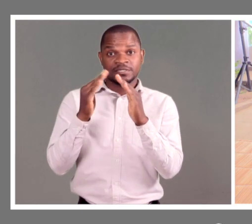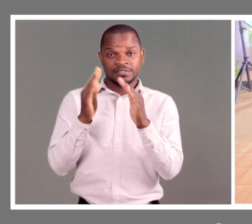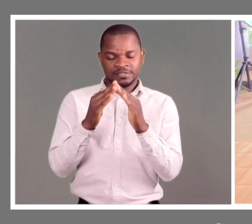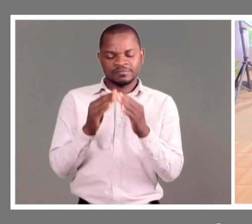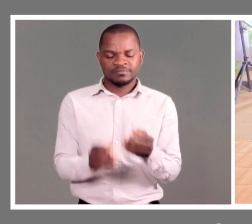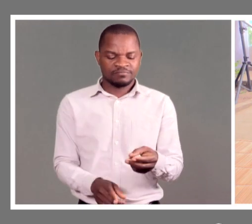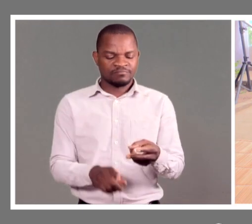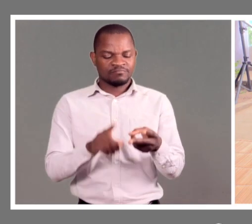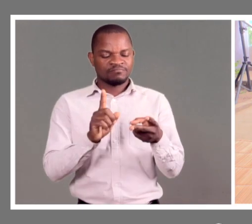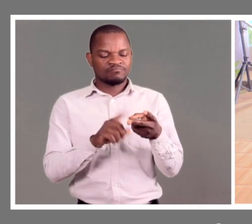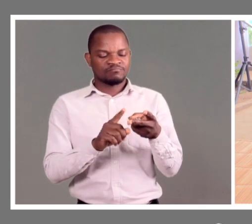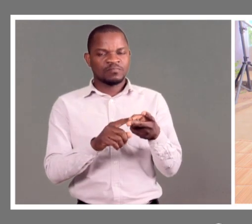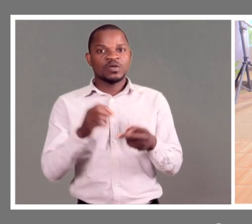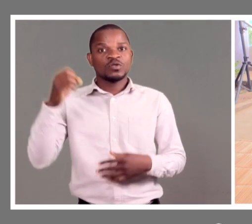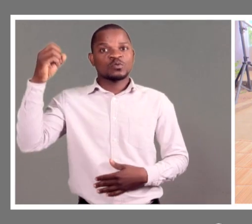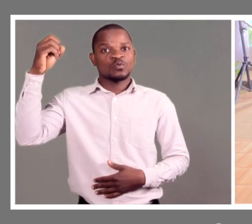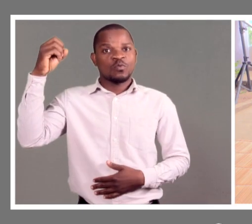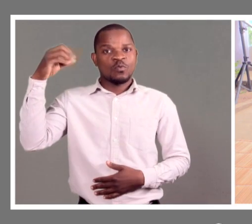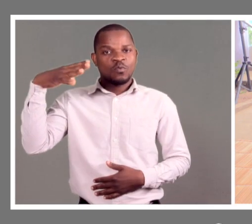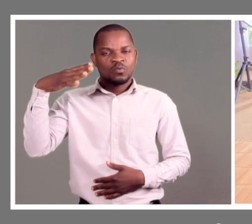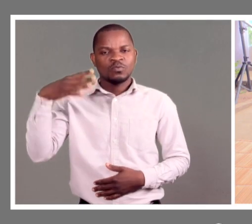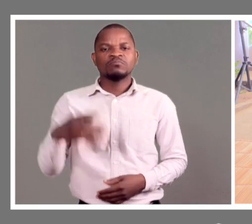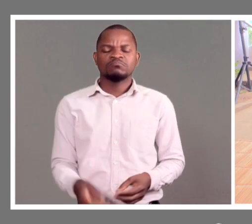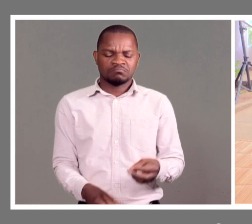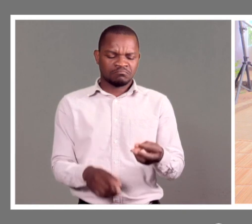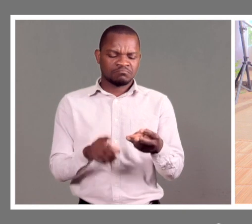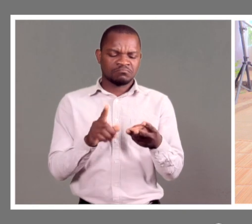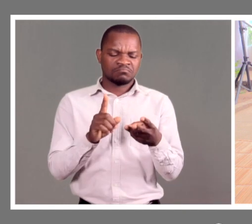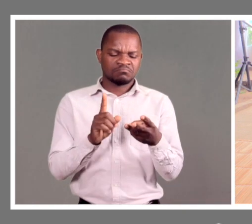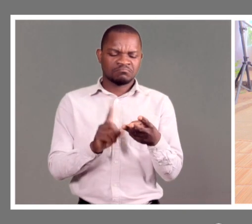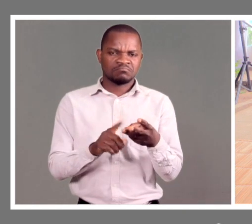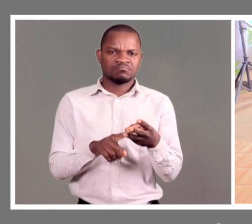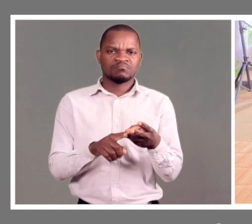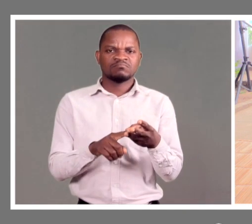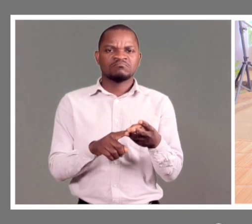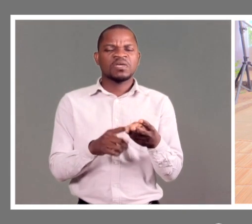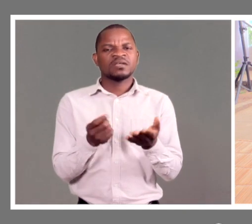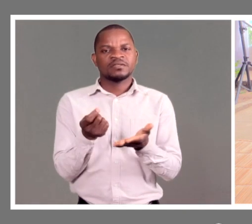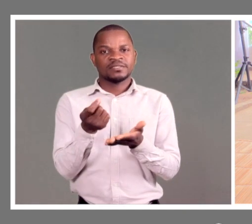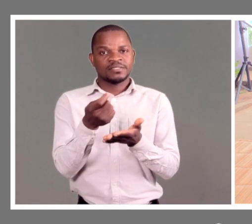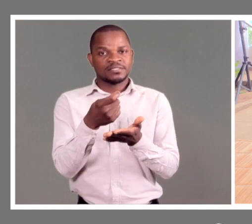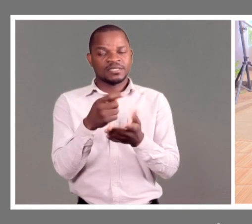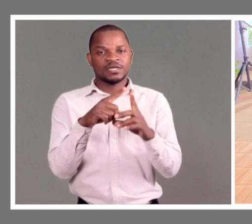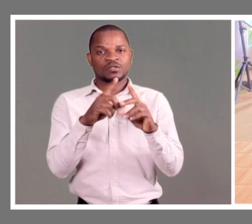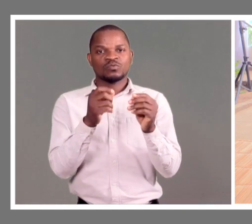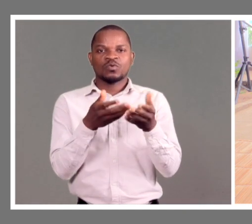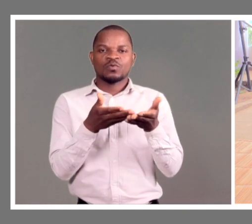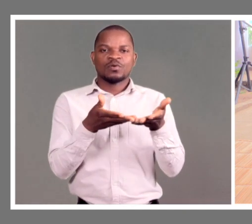Uma onçada, uma água,